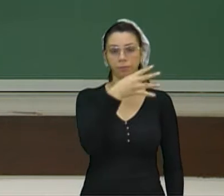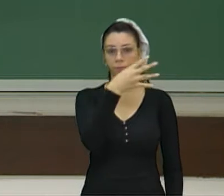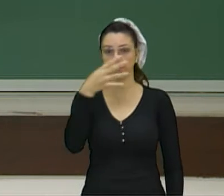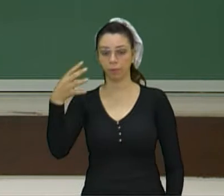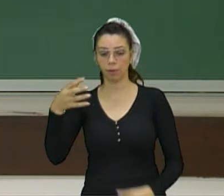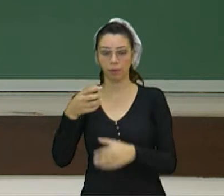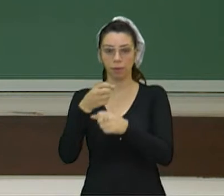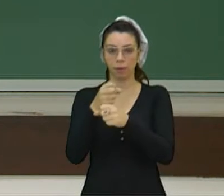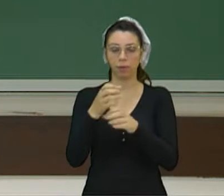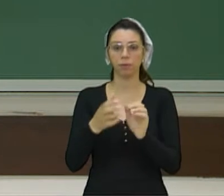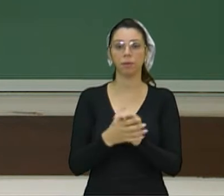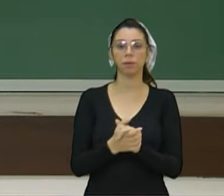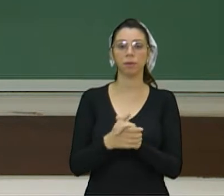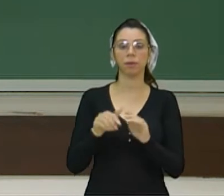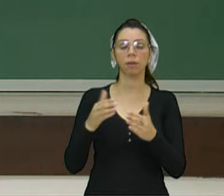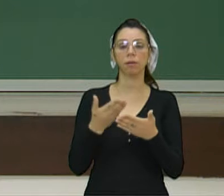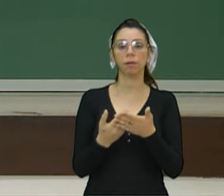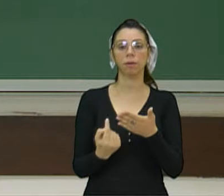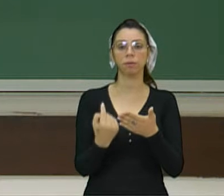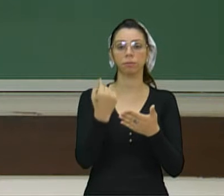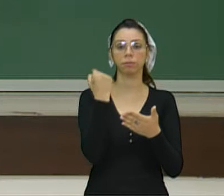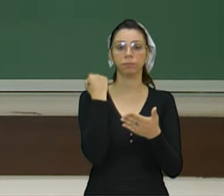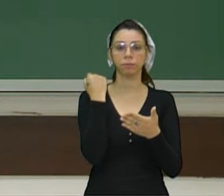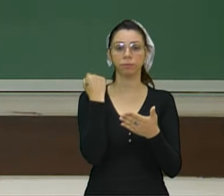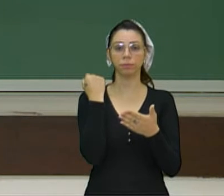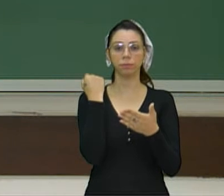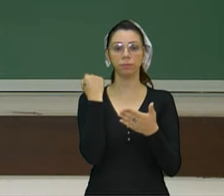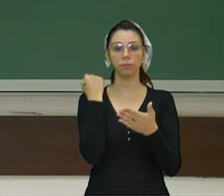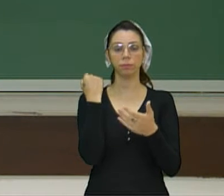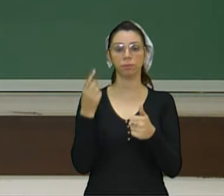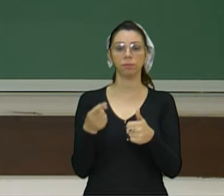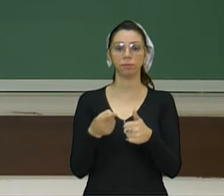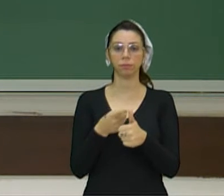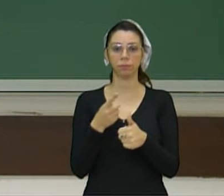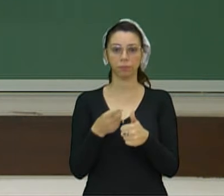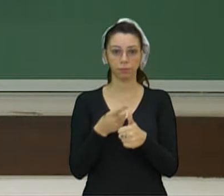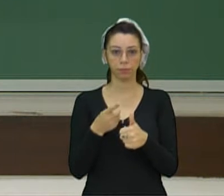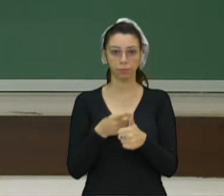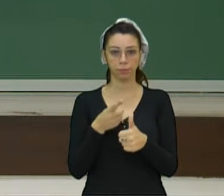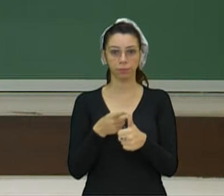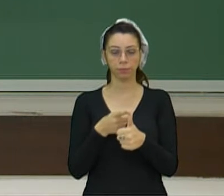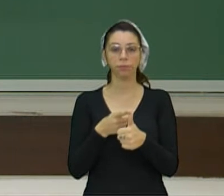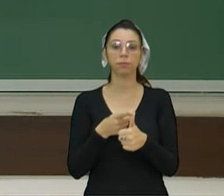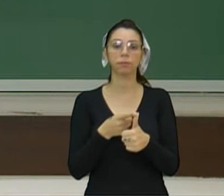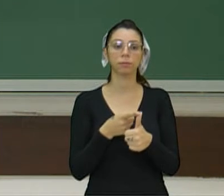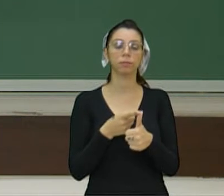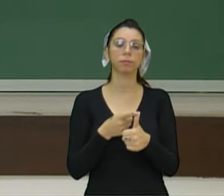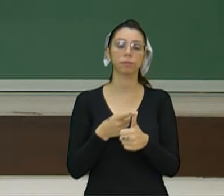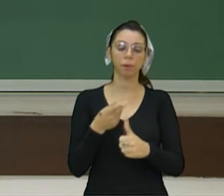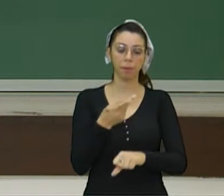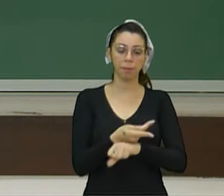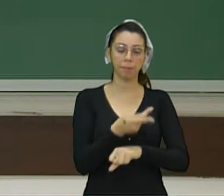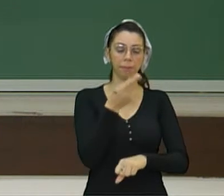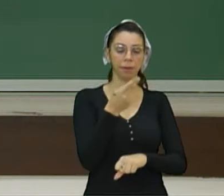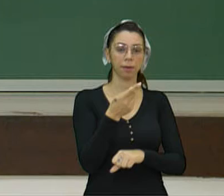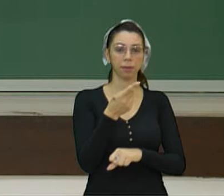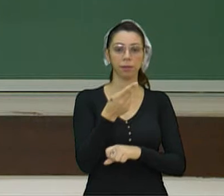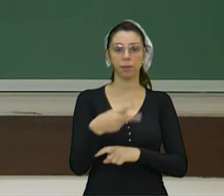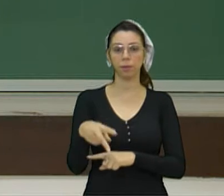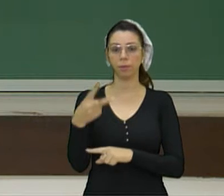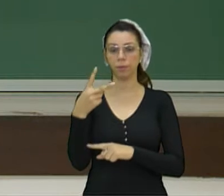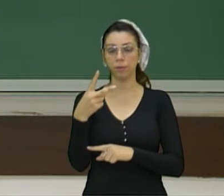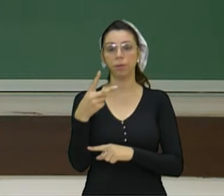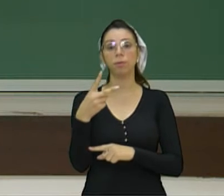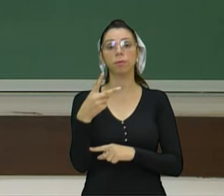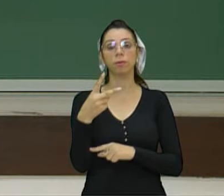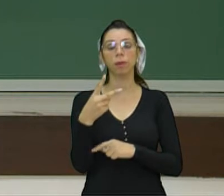resistividade na aula anterior. O primeiro lá, nós vimos que era a prata, o segundo era o cobre, e